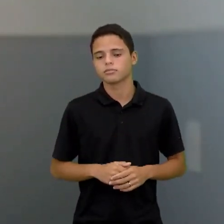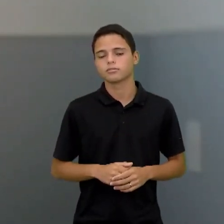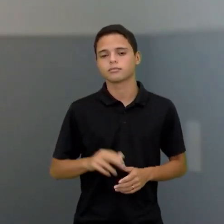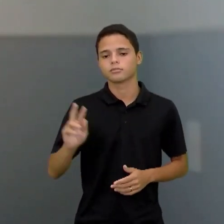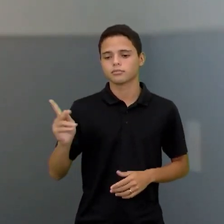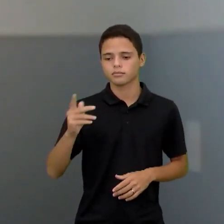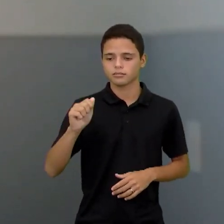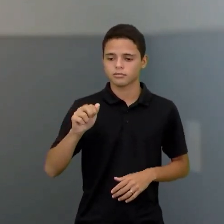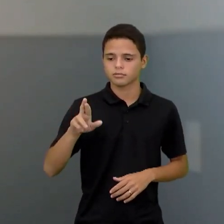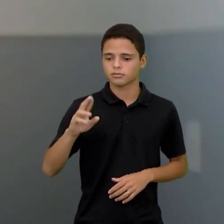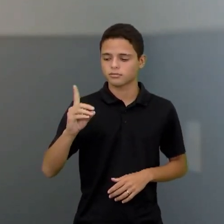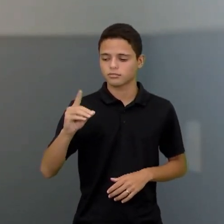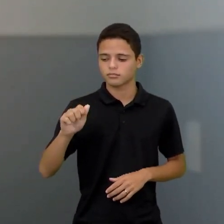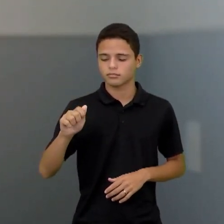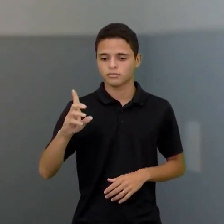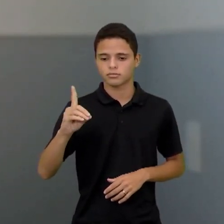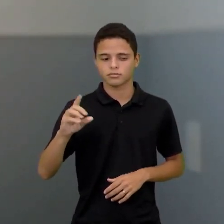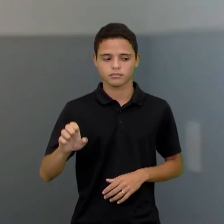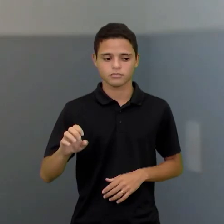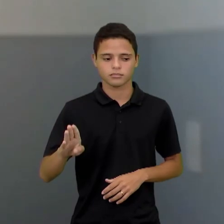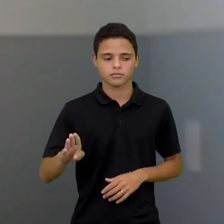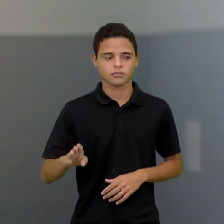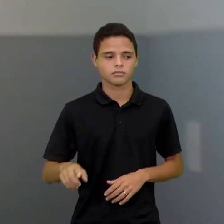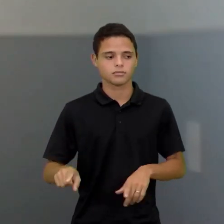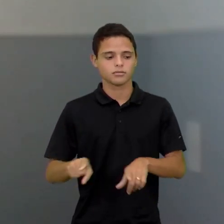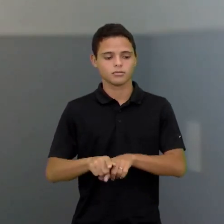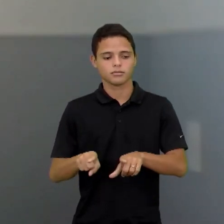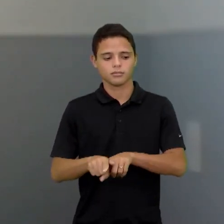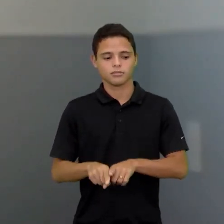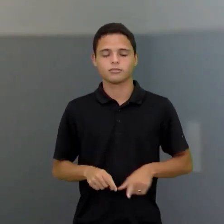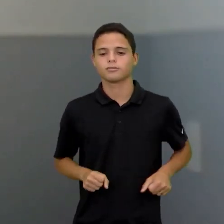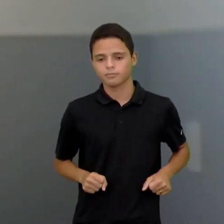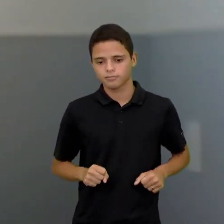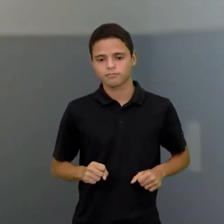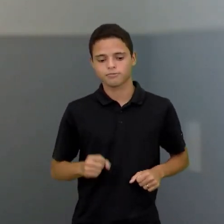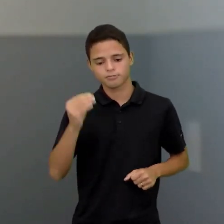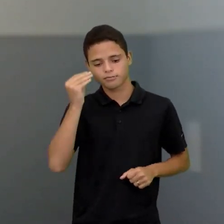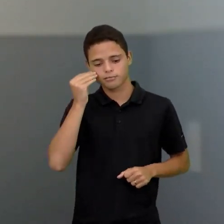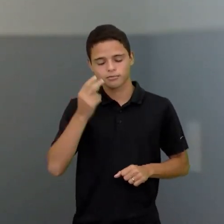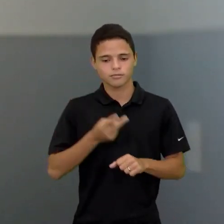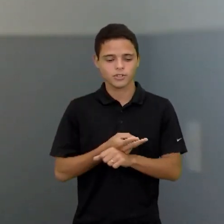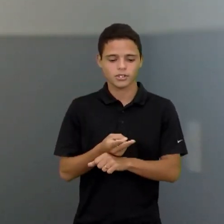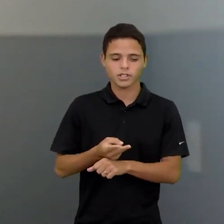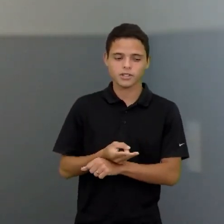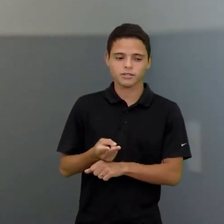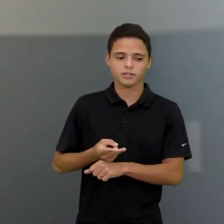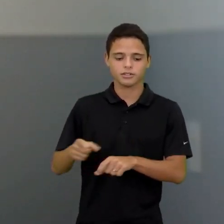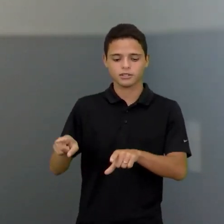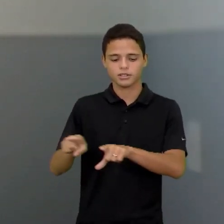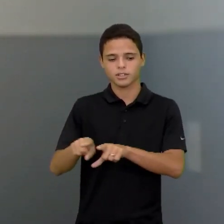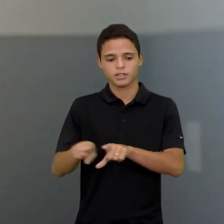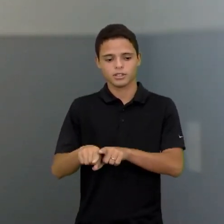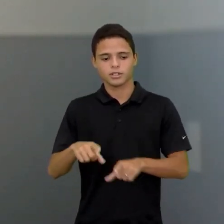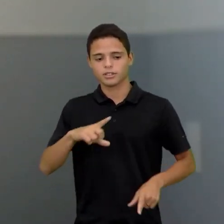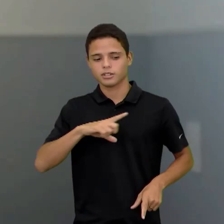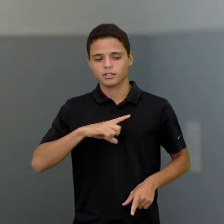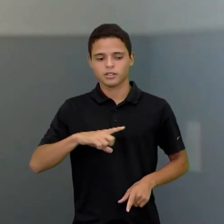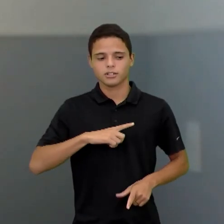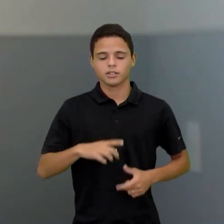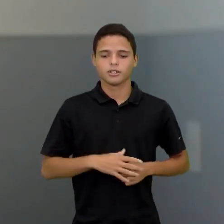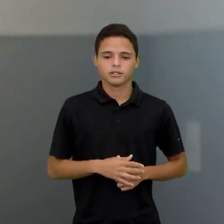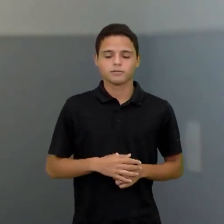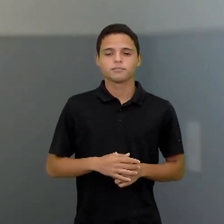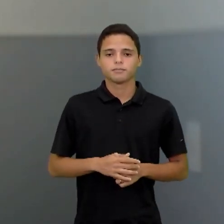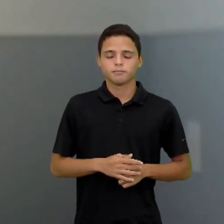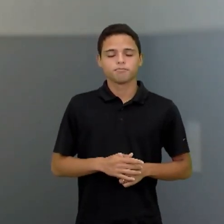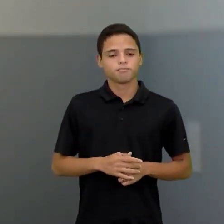esporte sensacional, faço convite aí para todos procurarem sobre o rugby, conhecerem, e quando a gente voltar